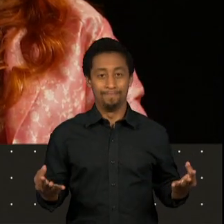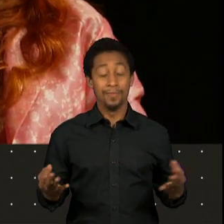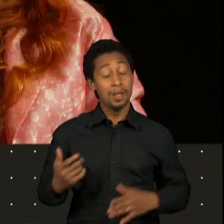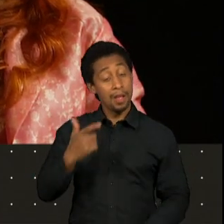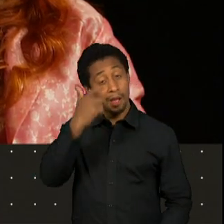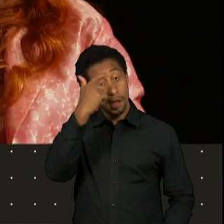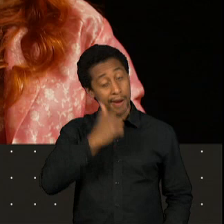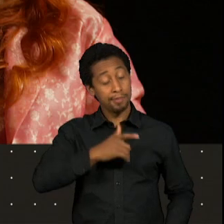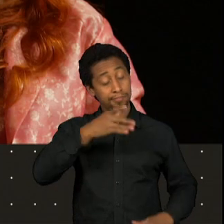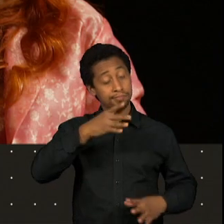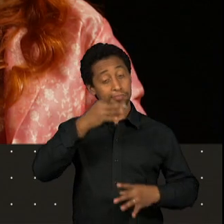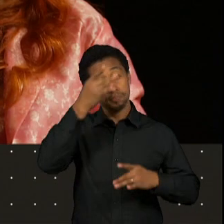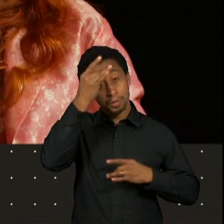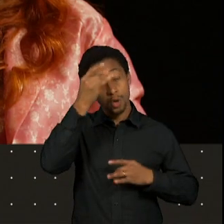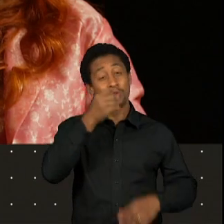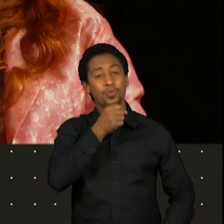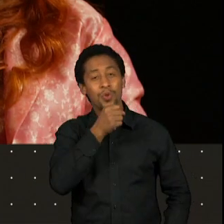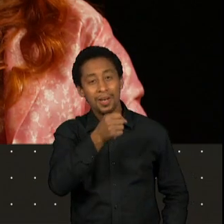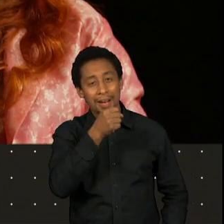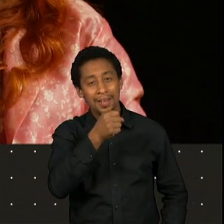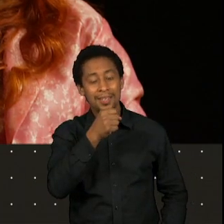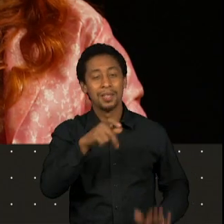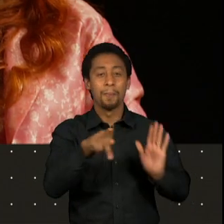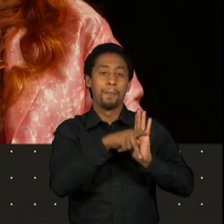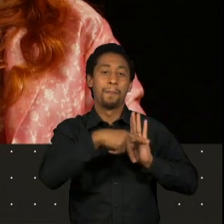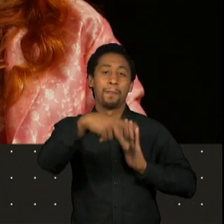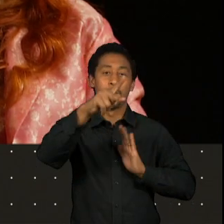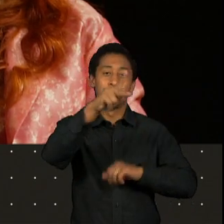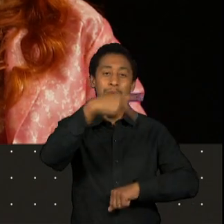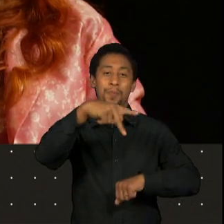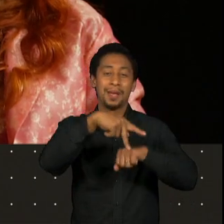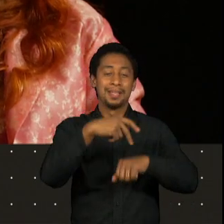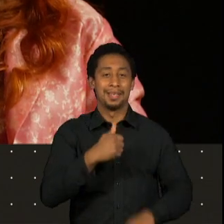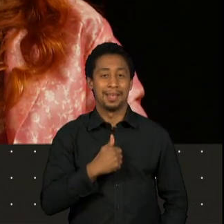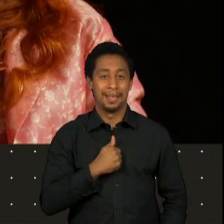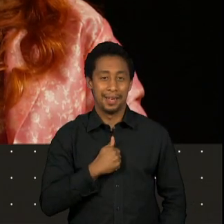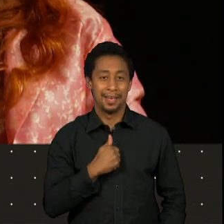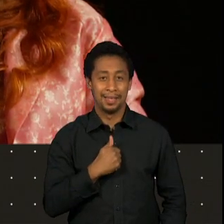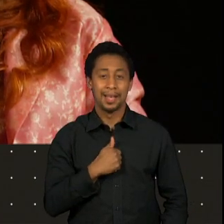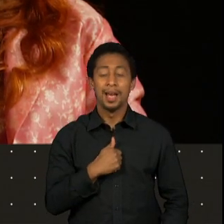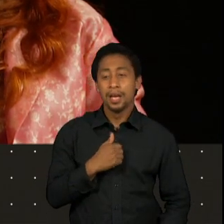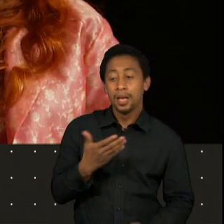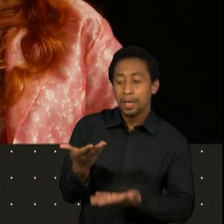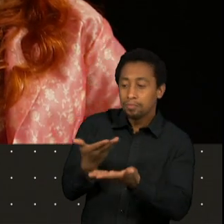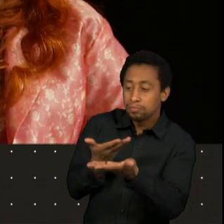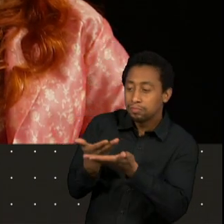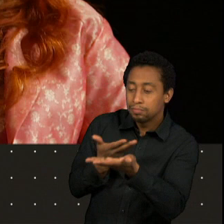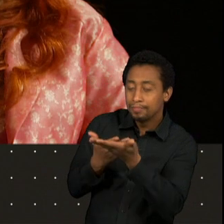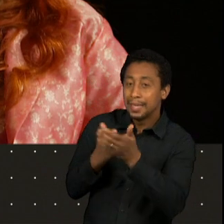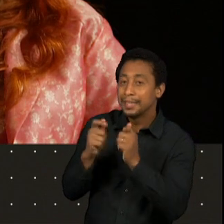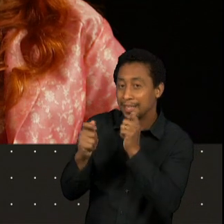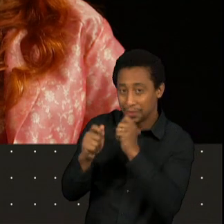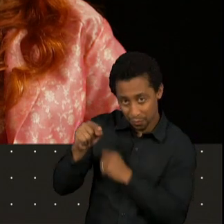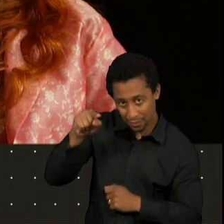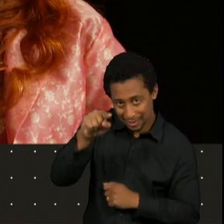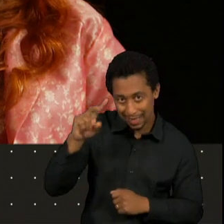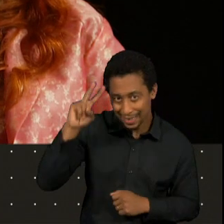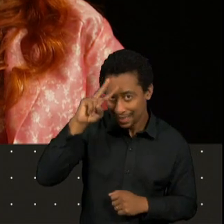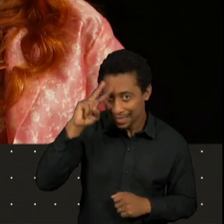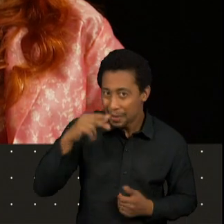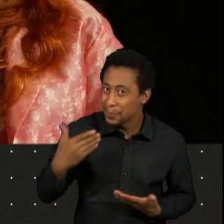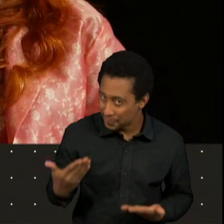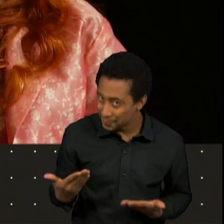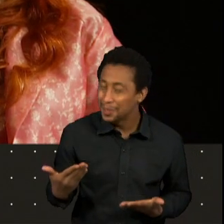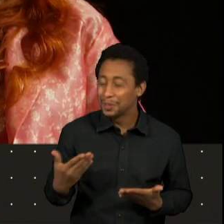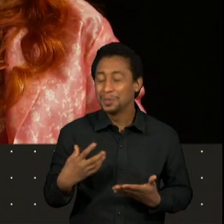jornalista canadense que ia te entrevistar. Então, nessa entrevista, era um pouco a visão do Oriente e do Ocidente, nesse embate,